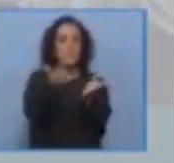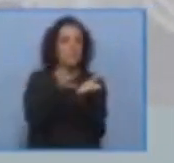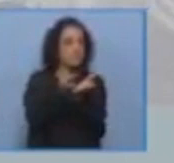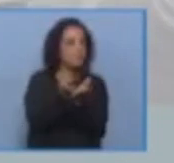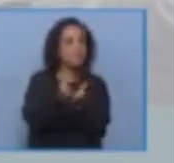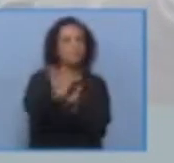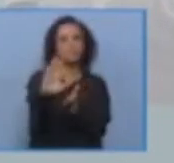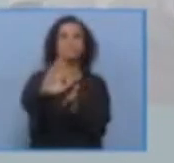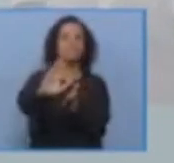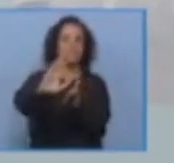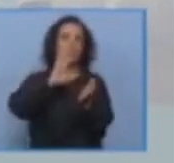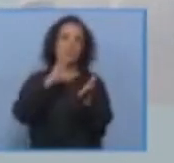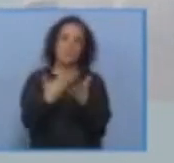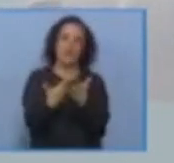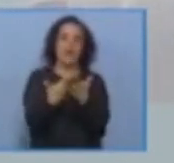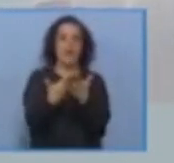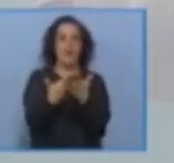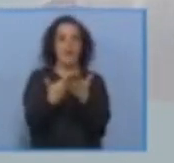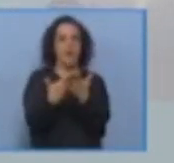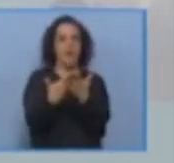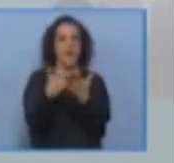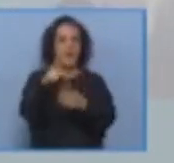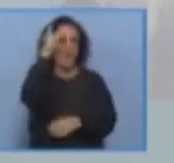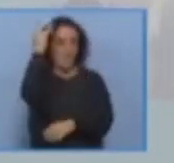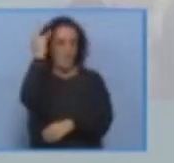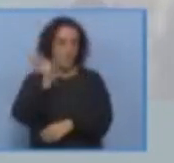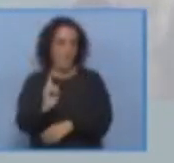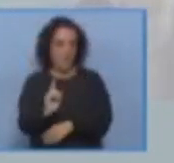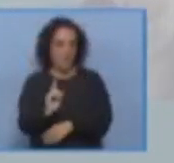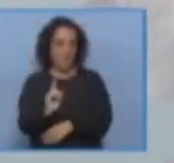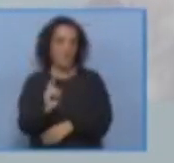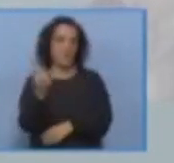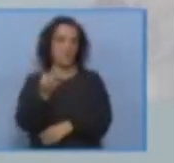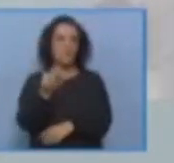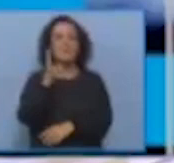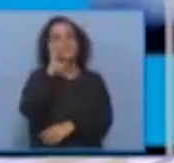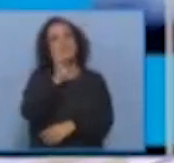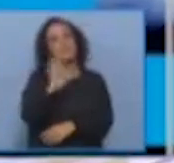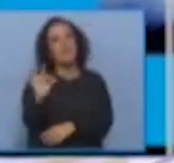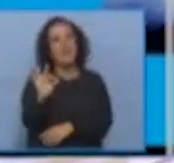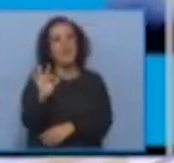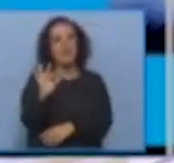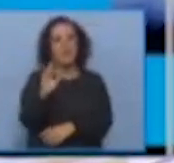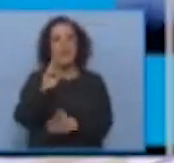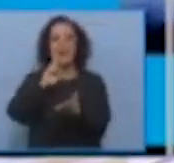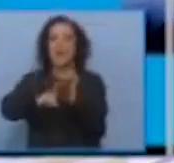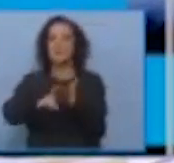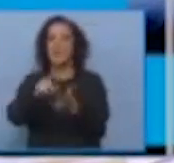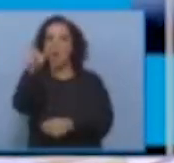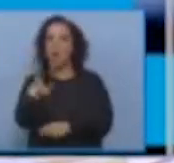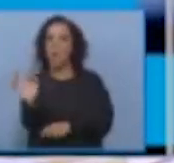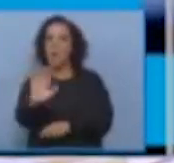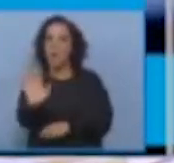ainda longo, como não é fácil, não é? A tentativa de não dar razão a Huntington, quando